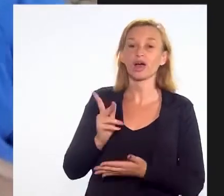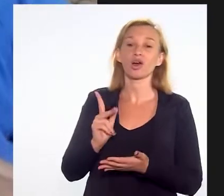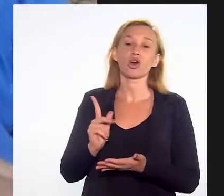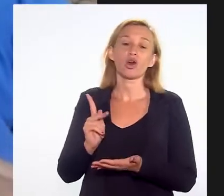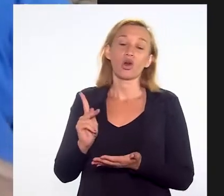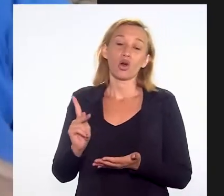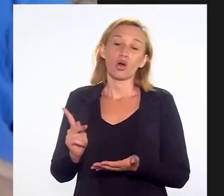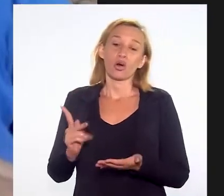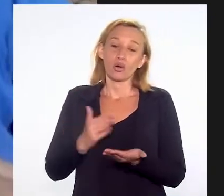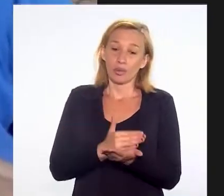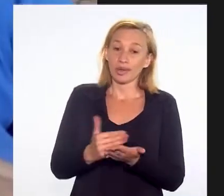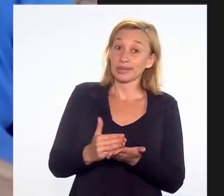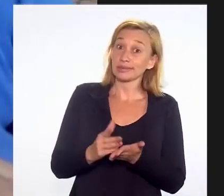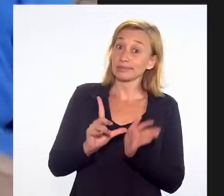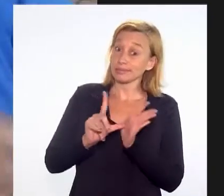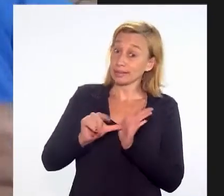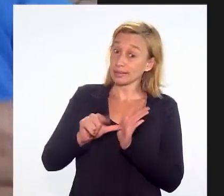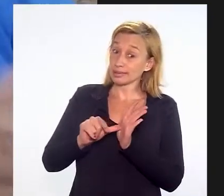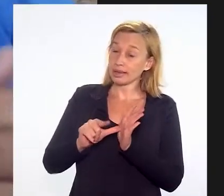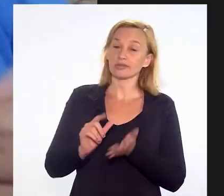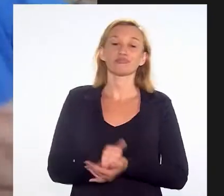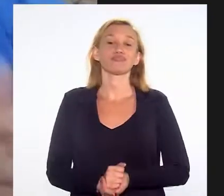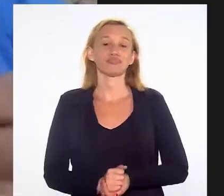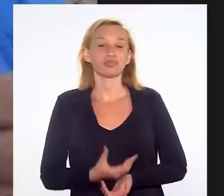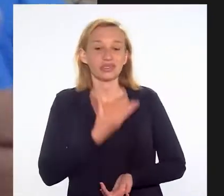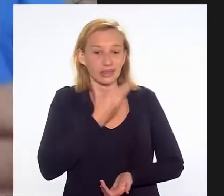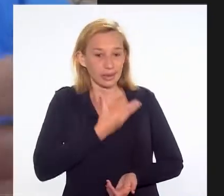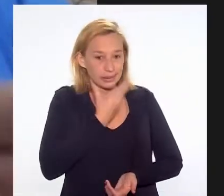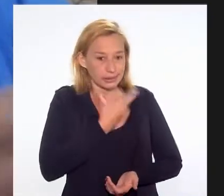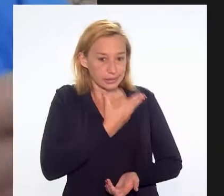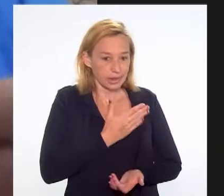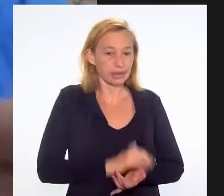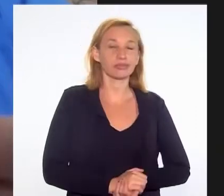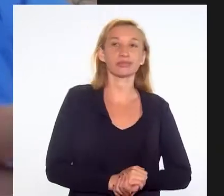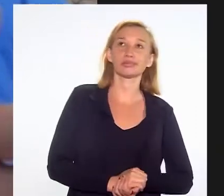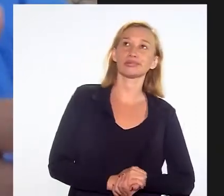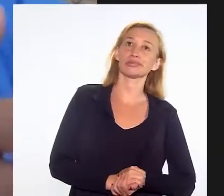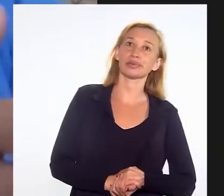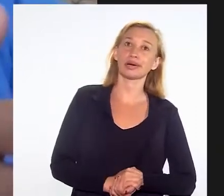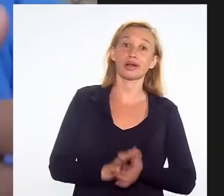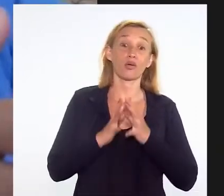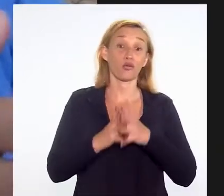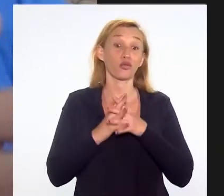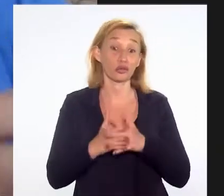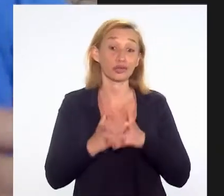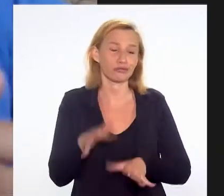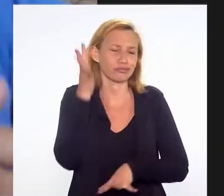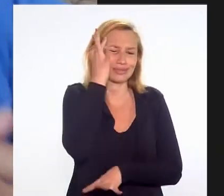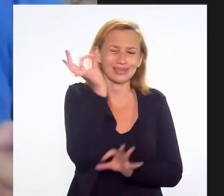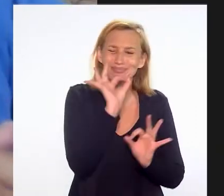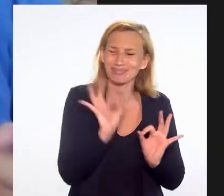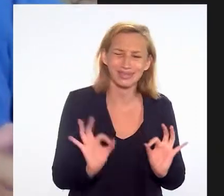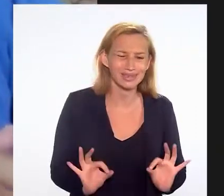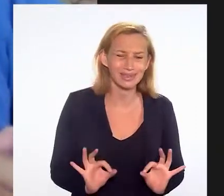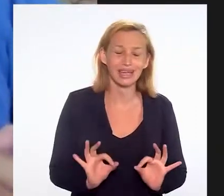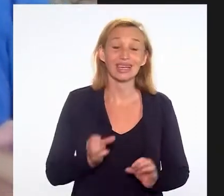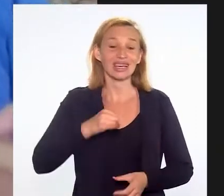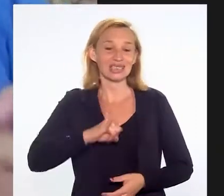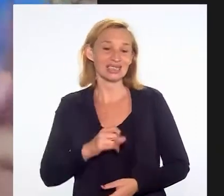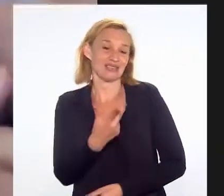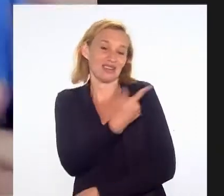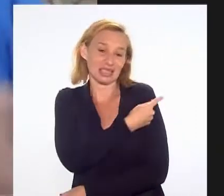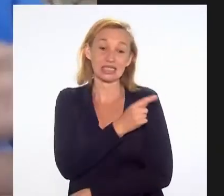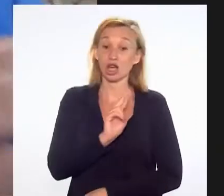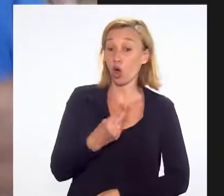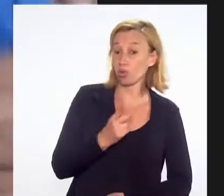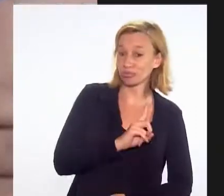precisa. E tudo por quê? Porque nós já começamos muito depois dos outros países. Em